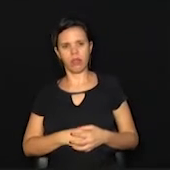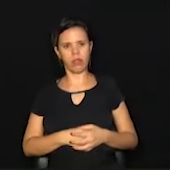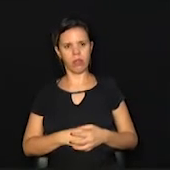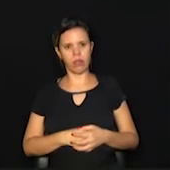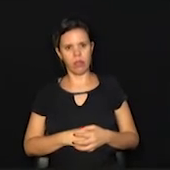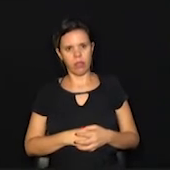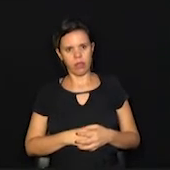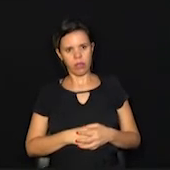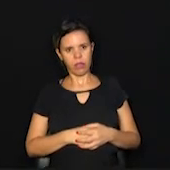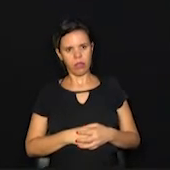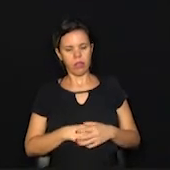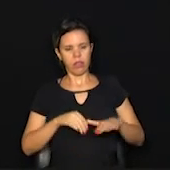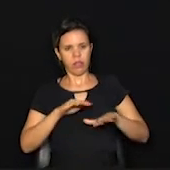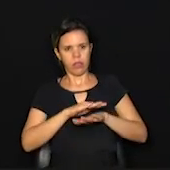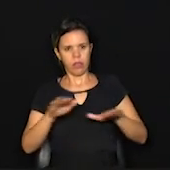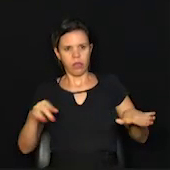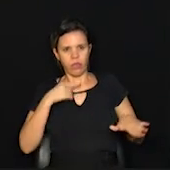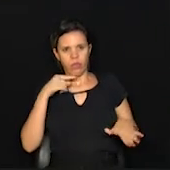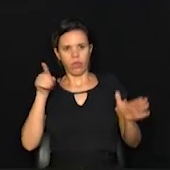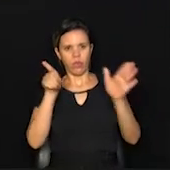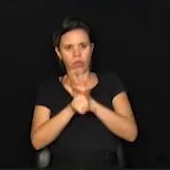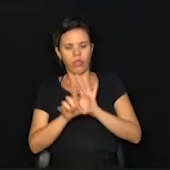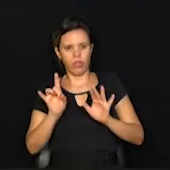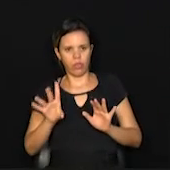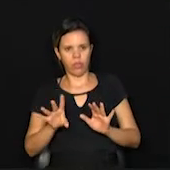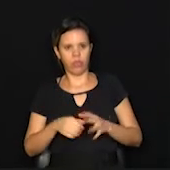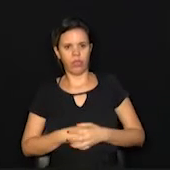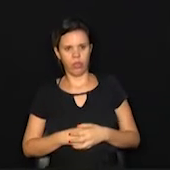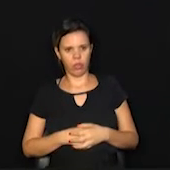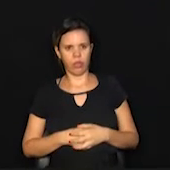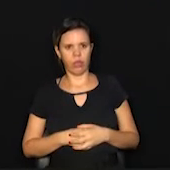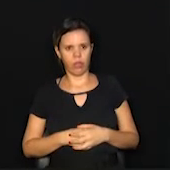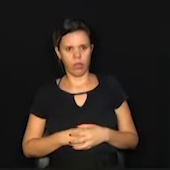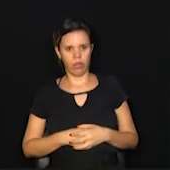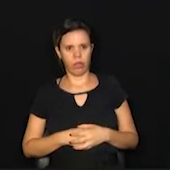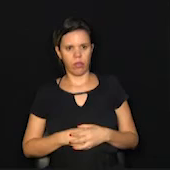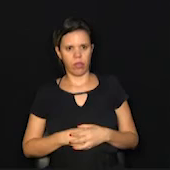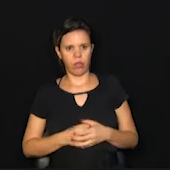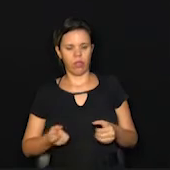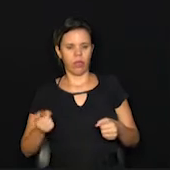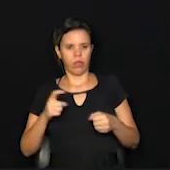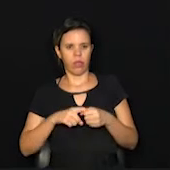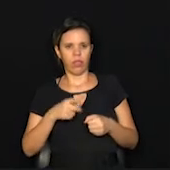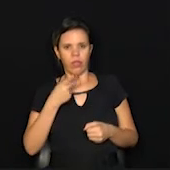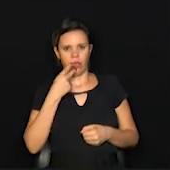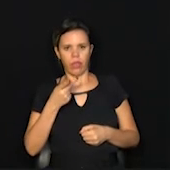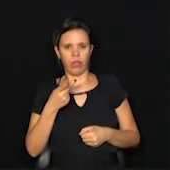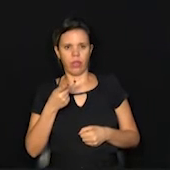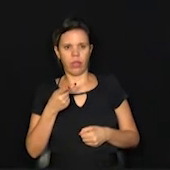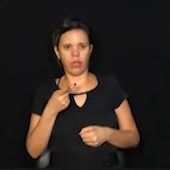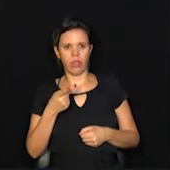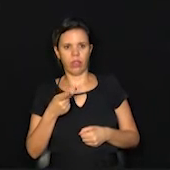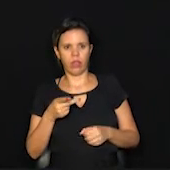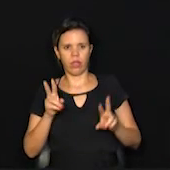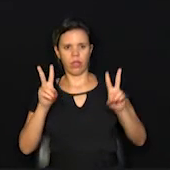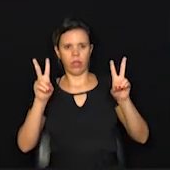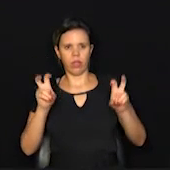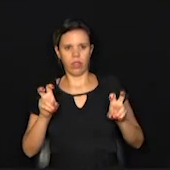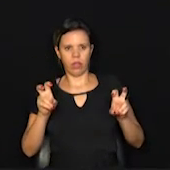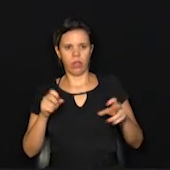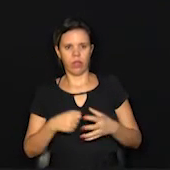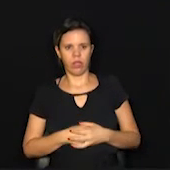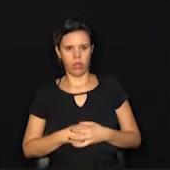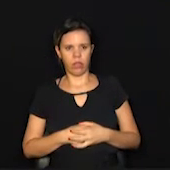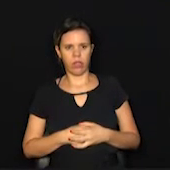encerrar aqui algumas questões acho que só a Valquíria que voltou a dizer né a fazer uma referência aqui